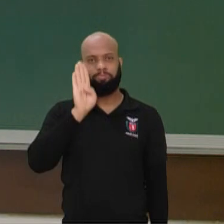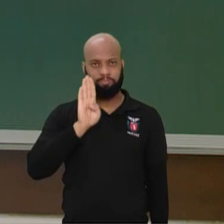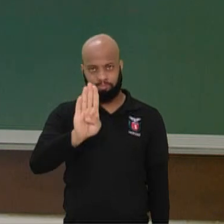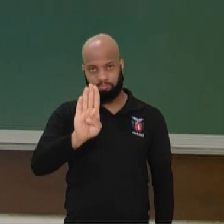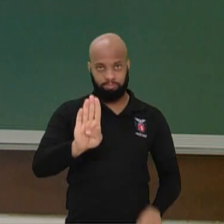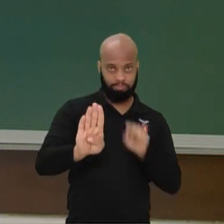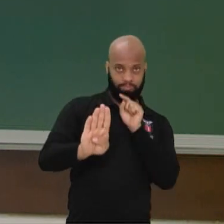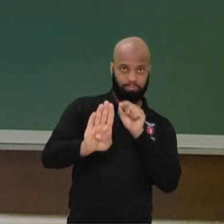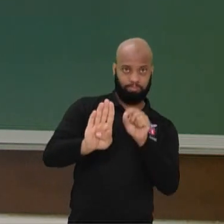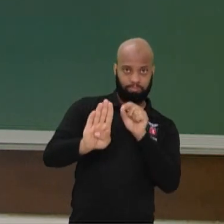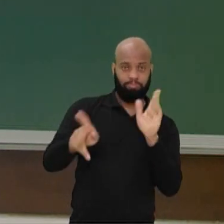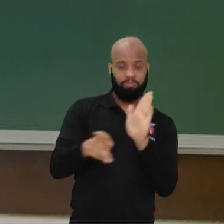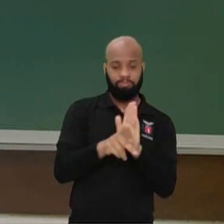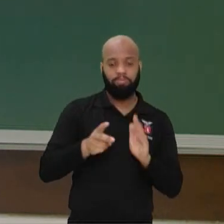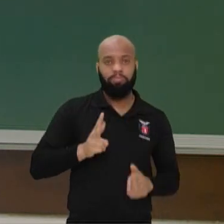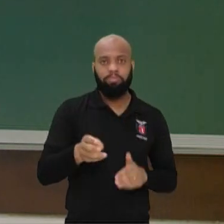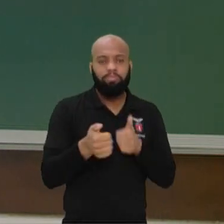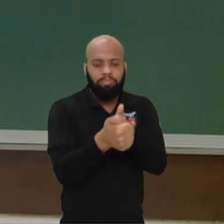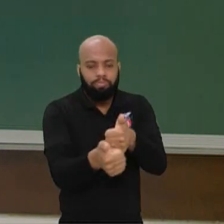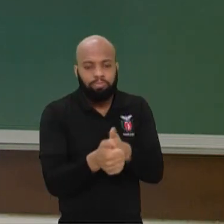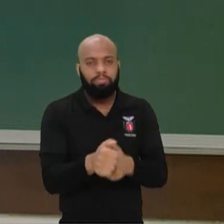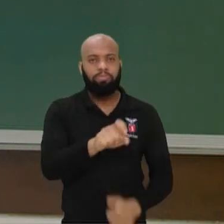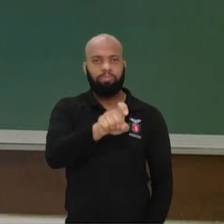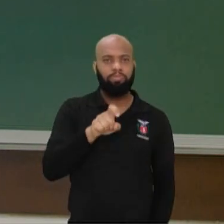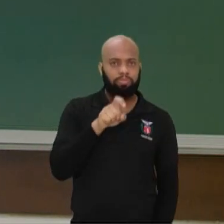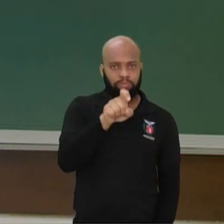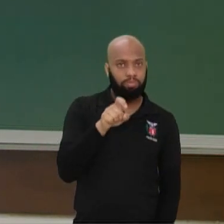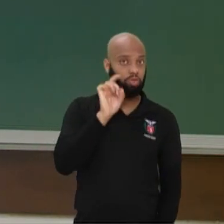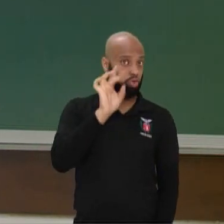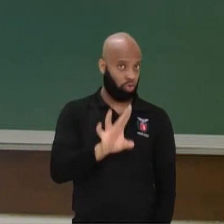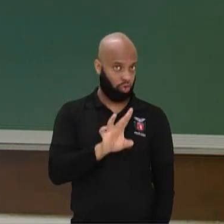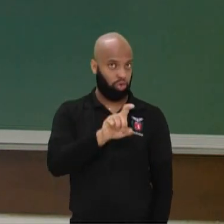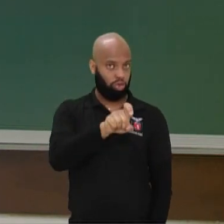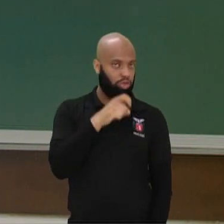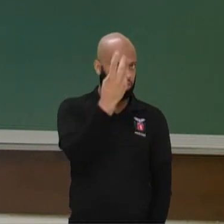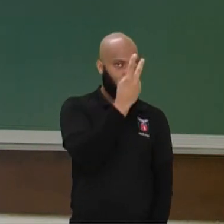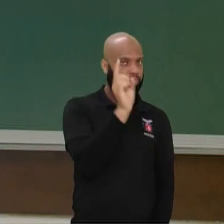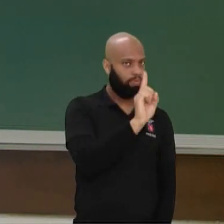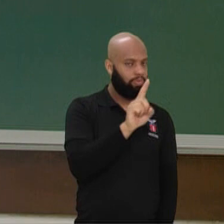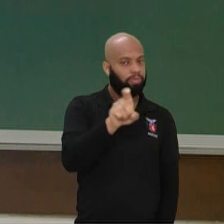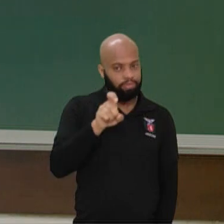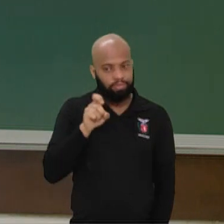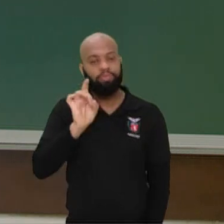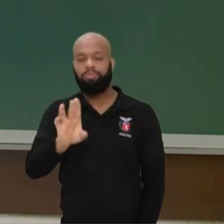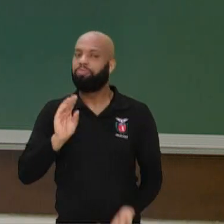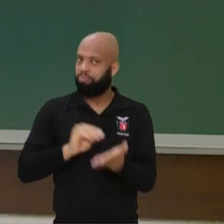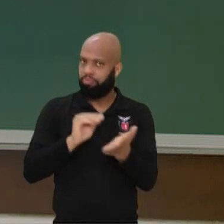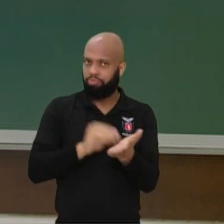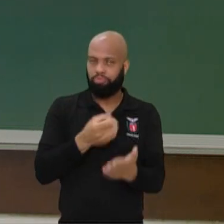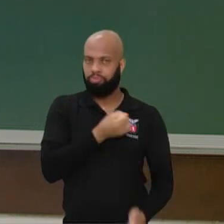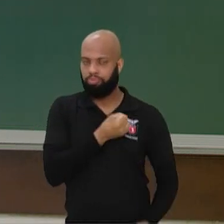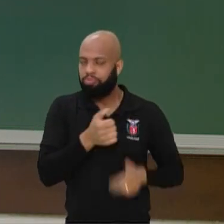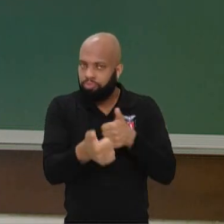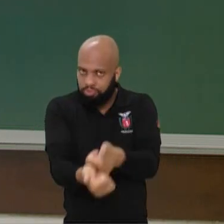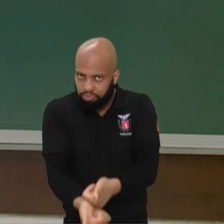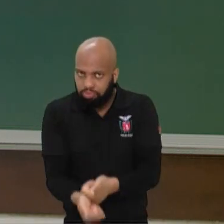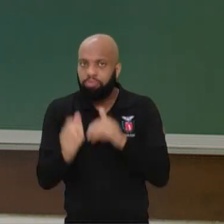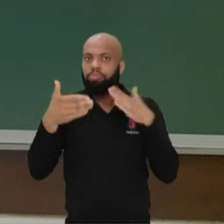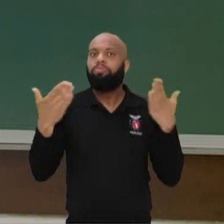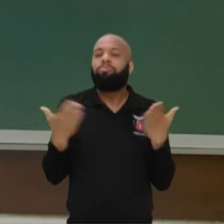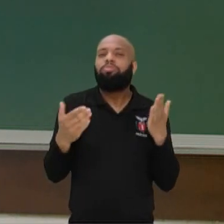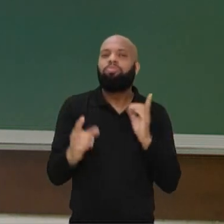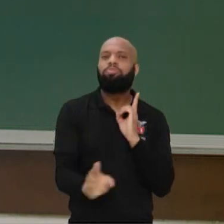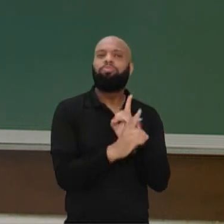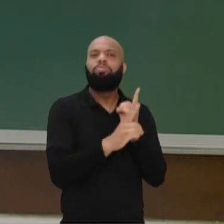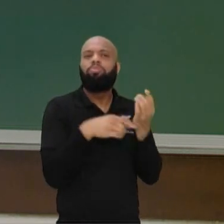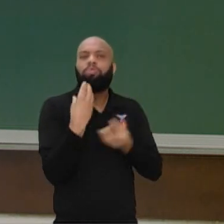que é um coeficiente que acompanha lá o x elevado a 1, x de grau 1. Então, para resolver, basta isolar o x